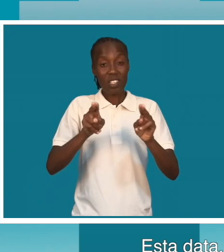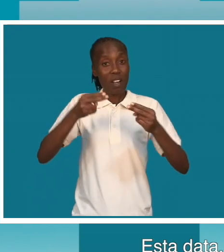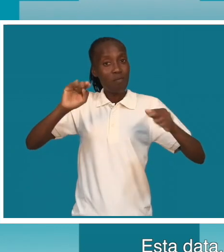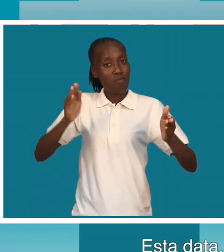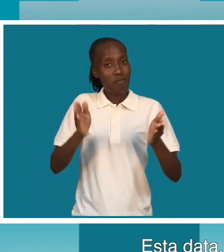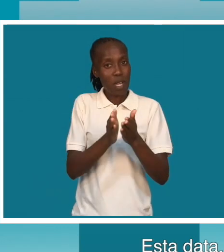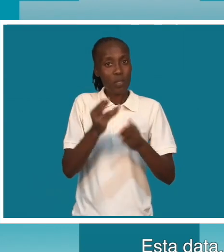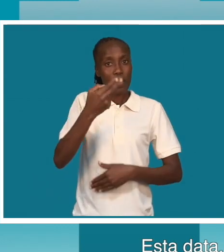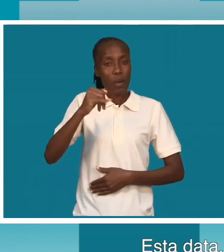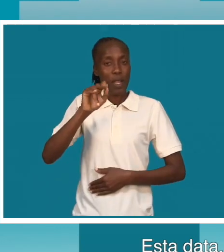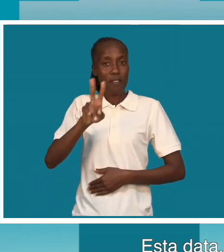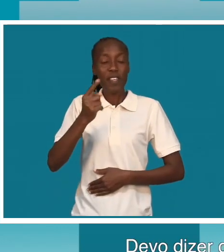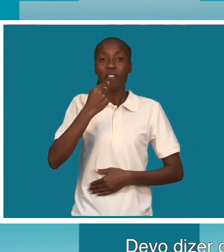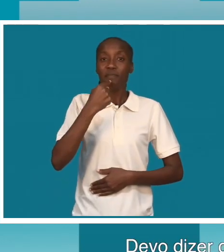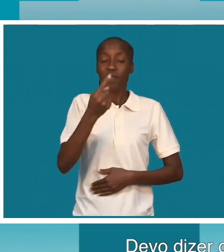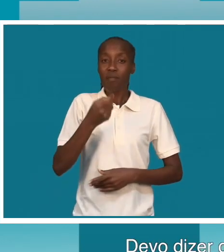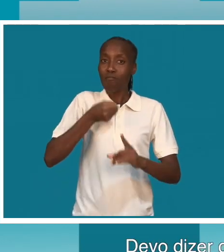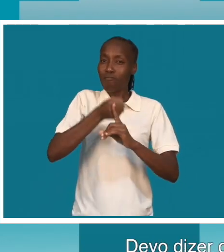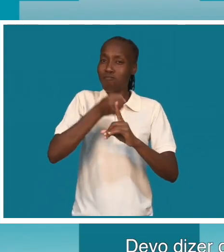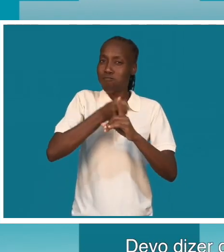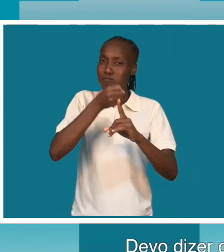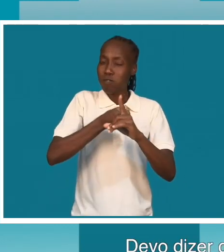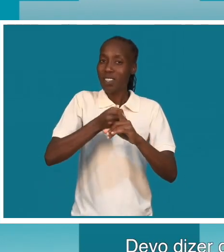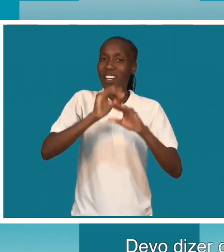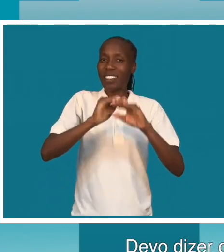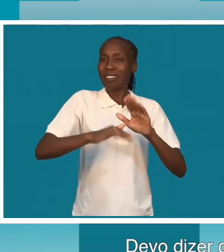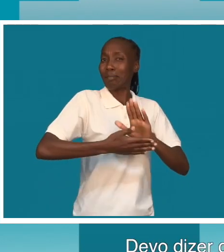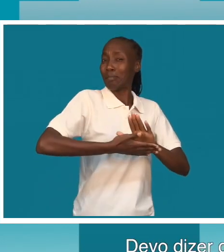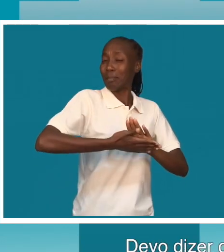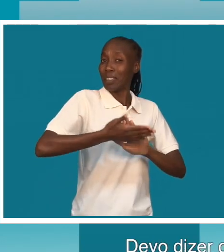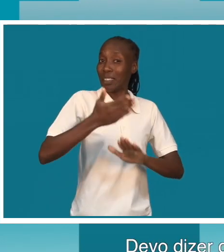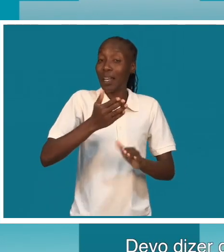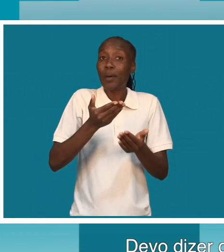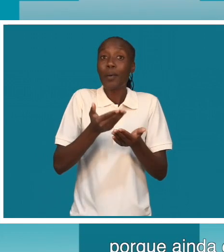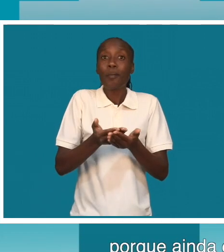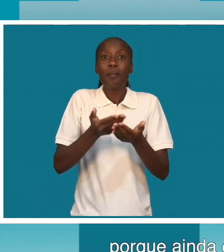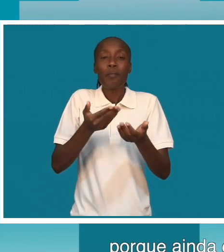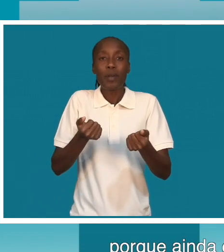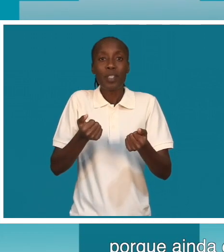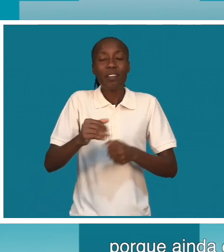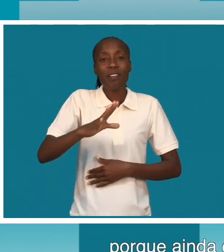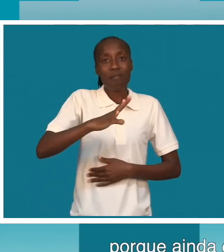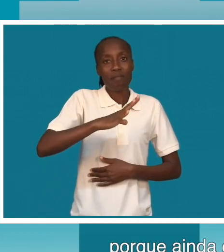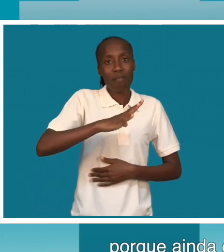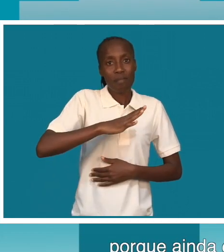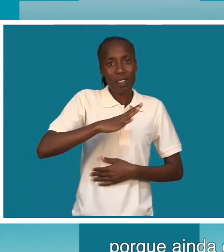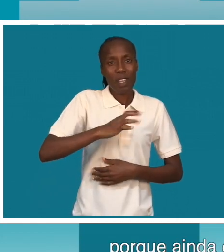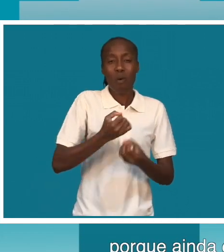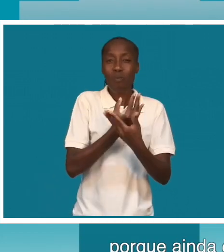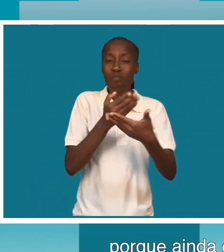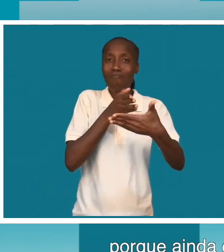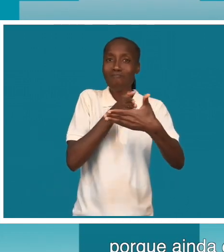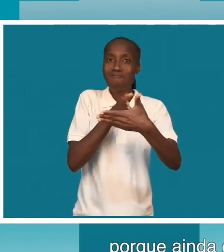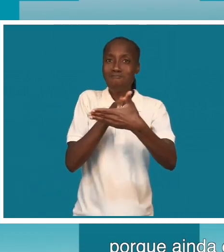Internacional do Combate ao HIV, dizendo que a luta ainda está por começar, porque ainda existem